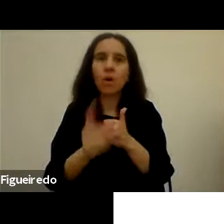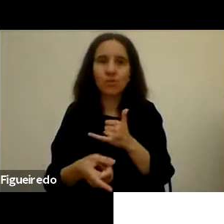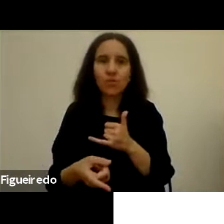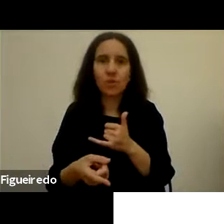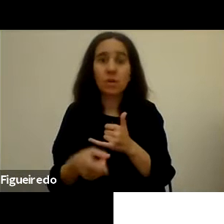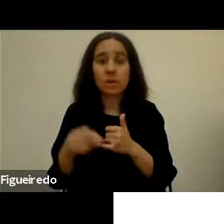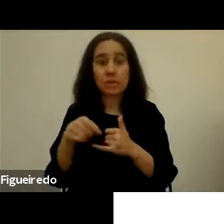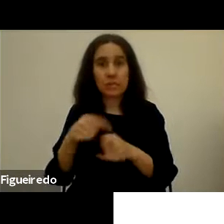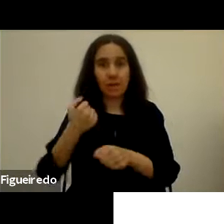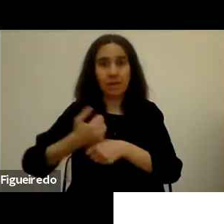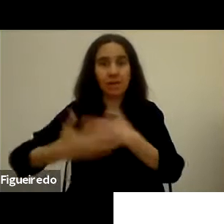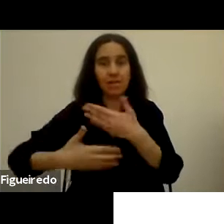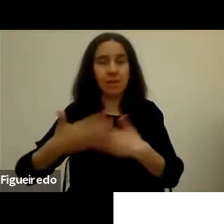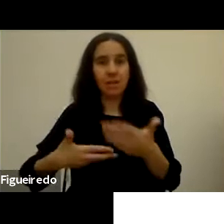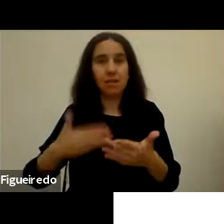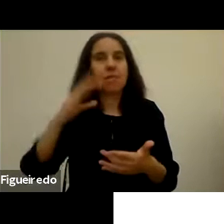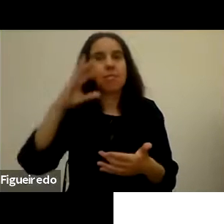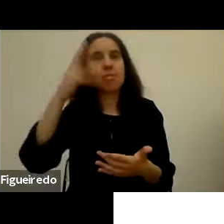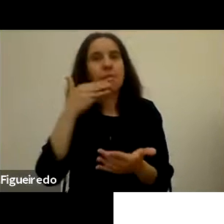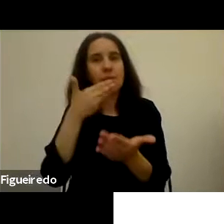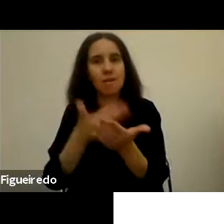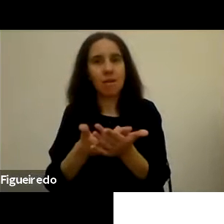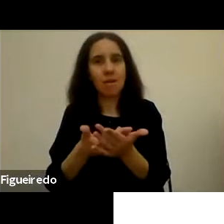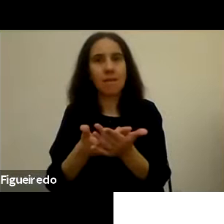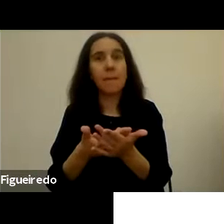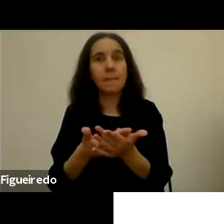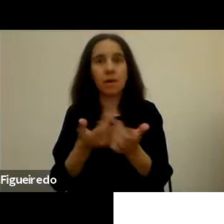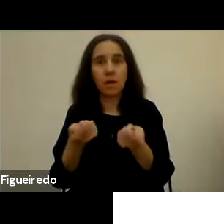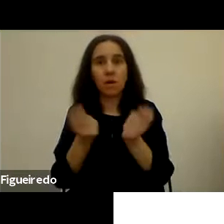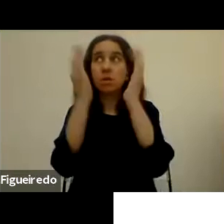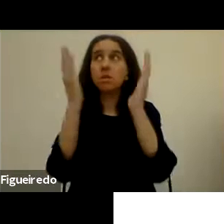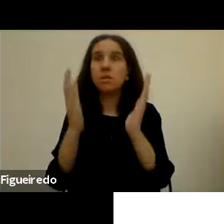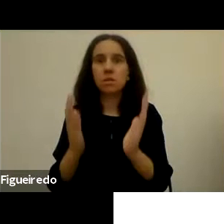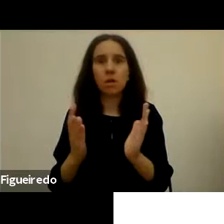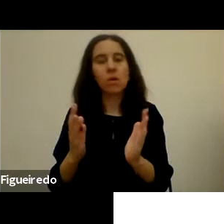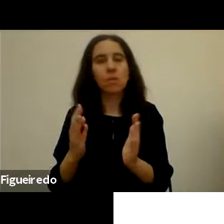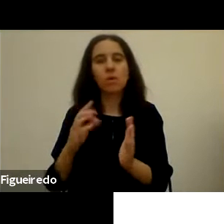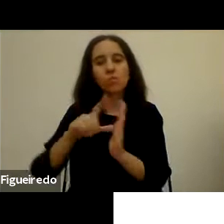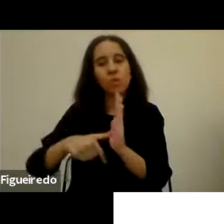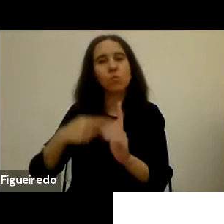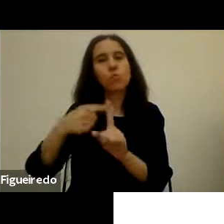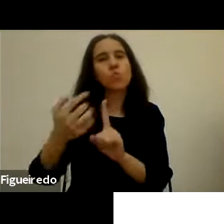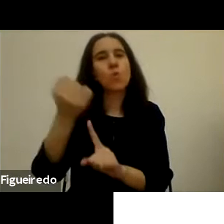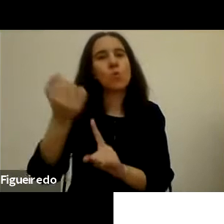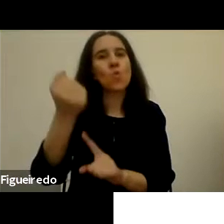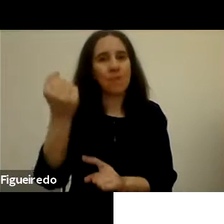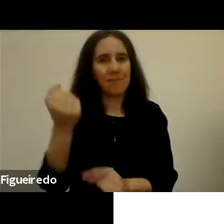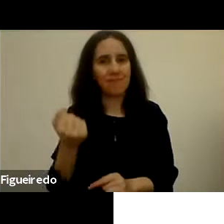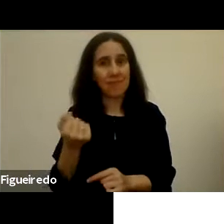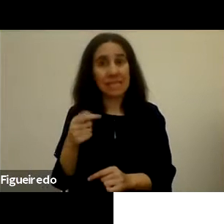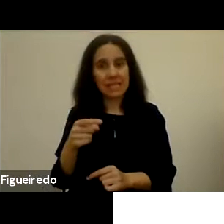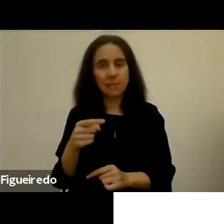que esta atividade pode trazer para a organização e para o sucesso do projeto. E estas coisas têm que